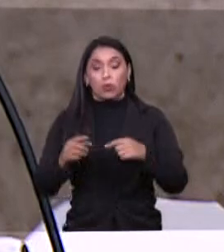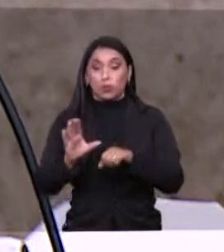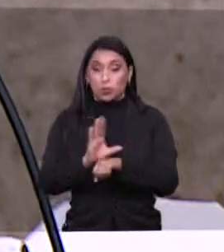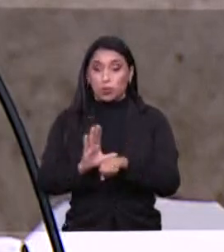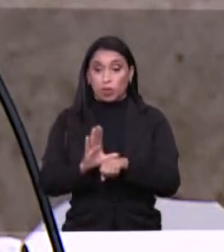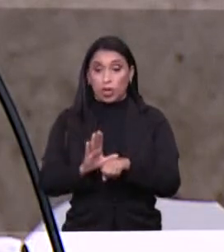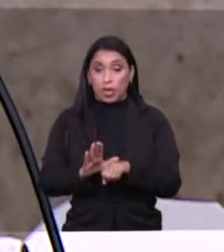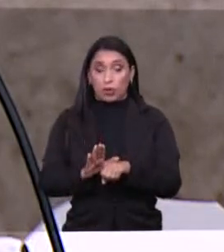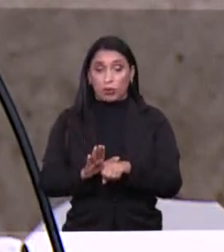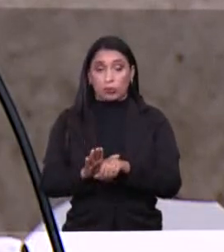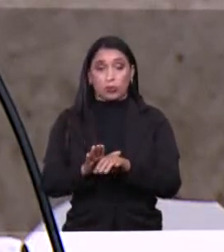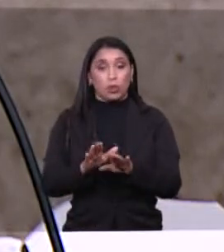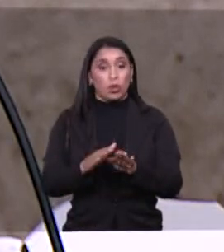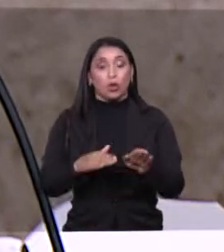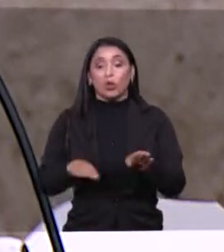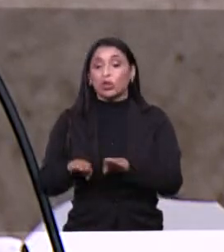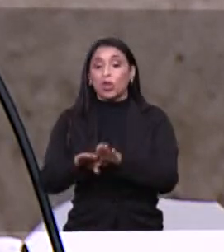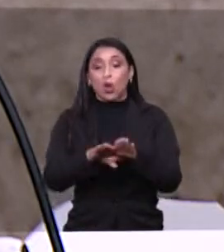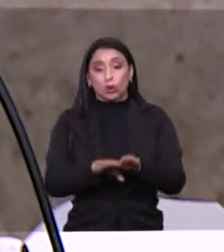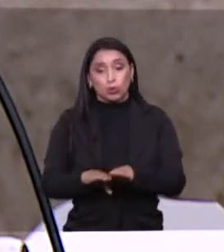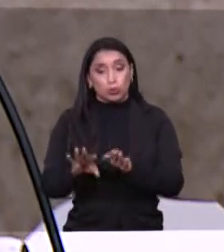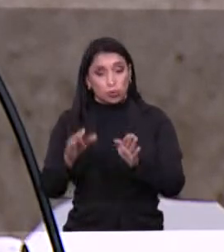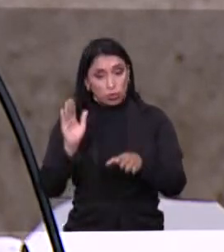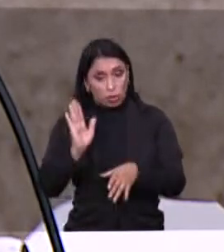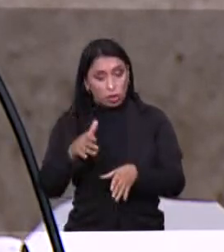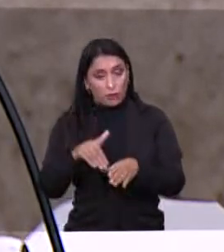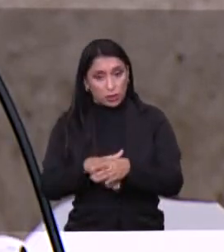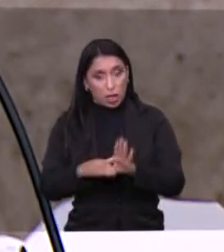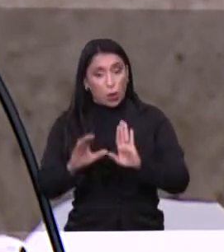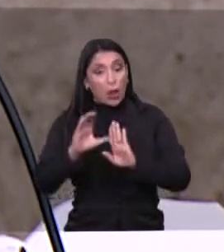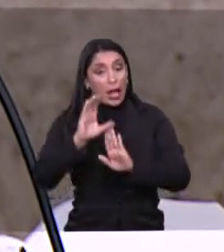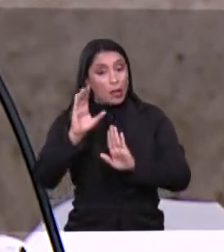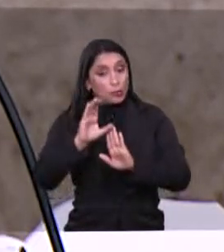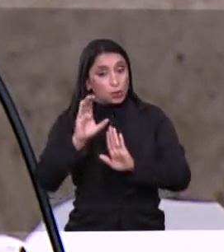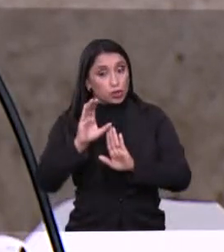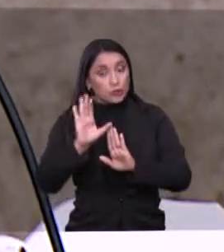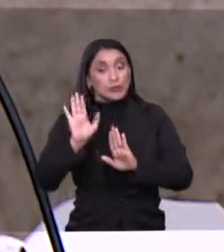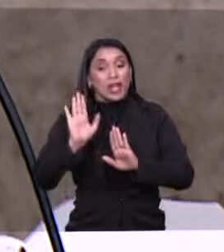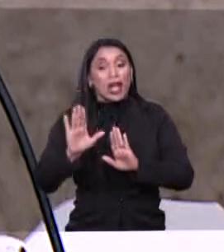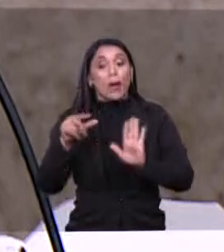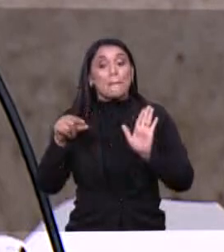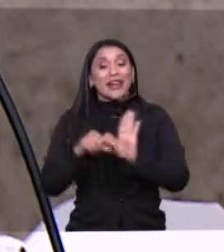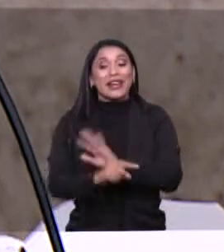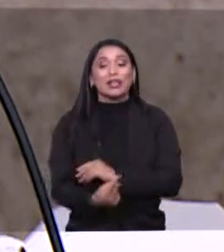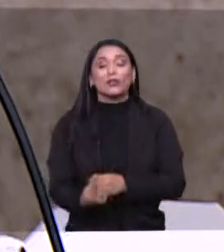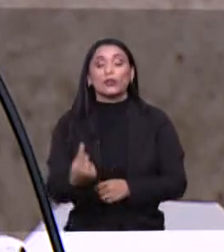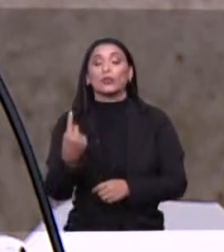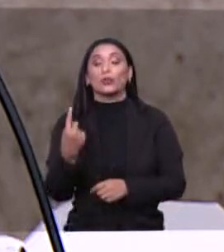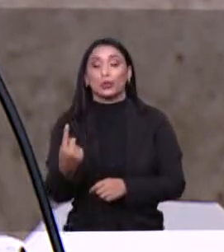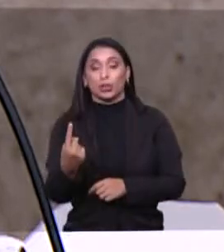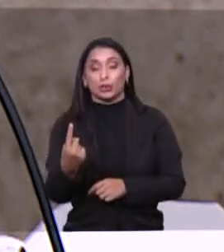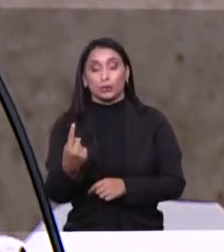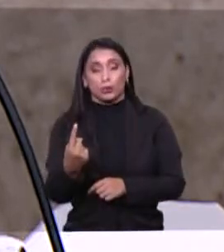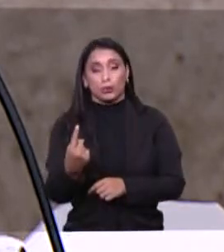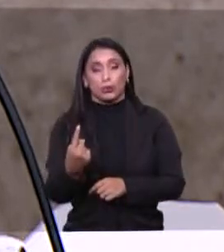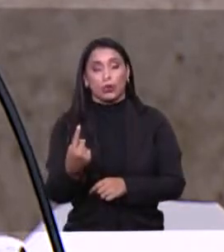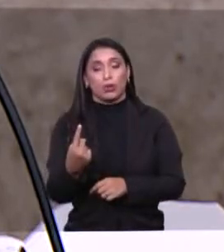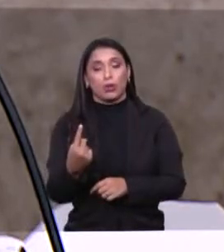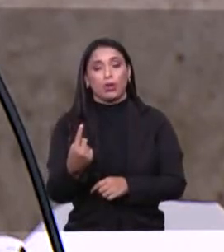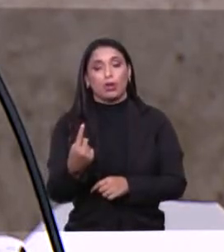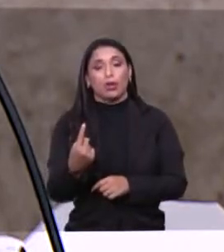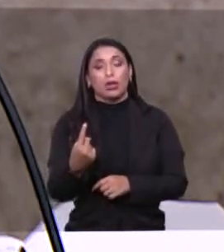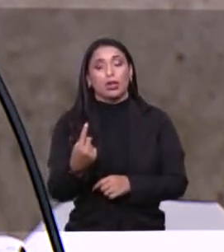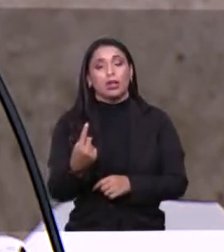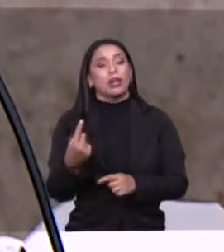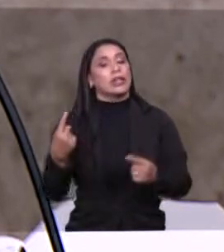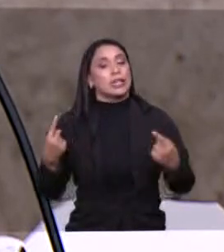constitucional por todos. O caput, só o caput. Parágrafo único foi